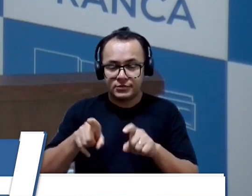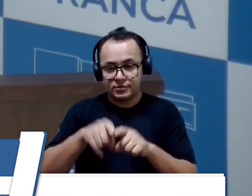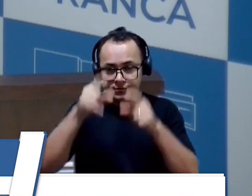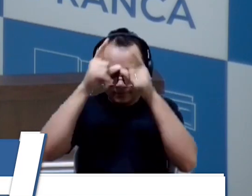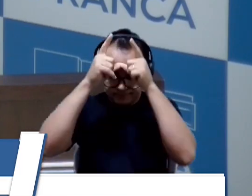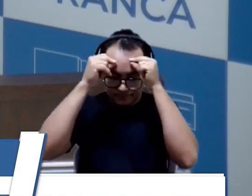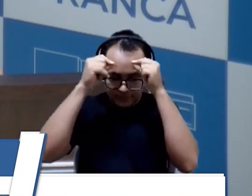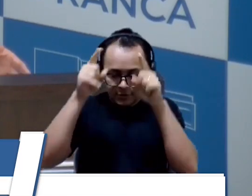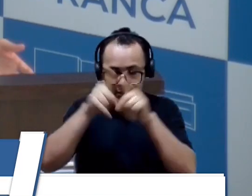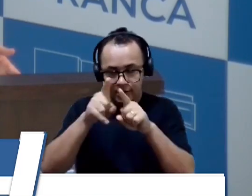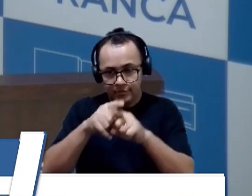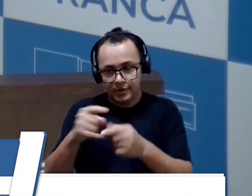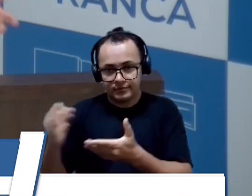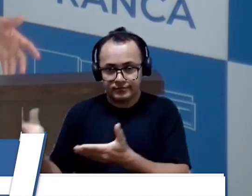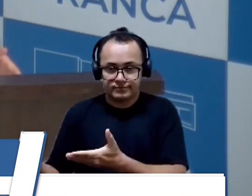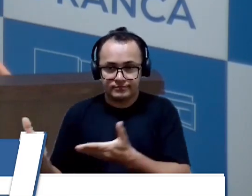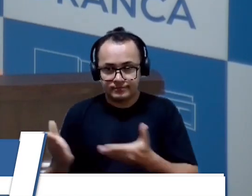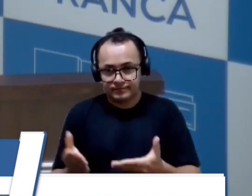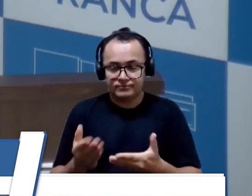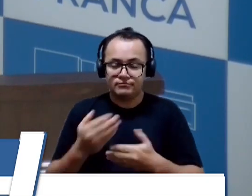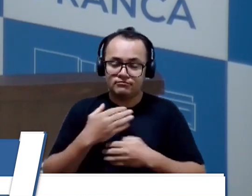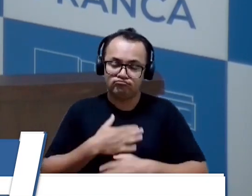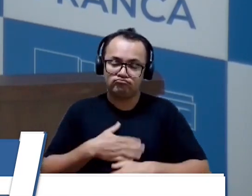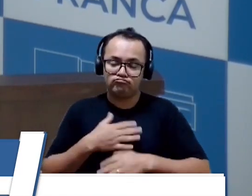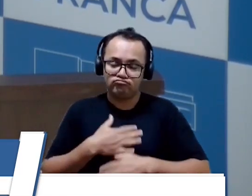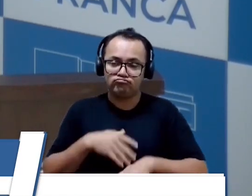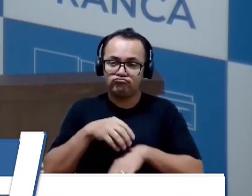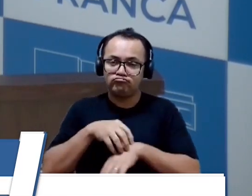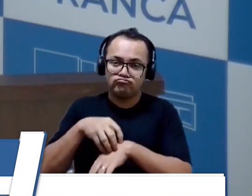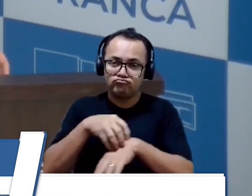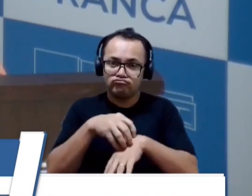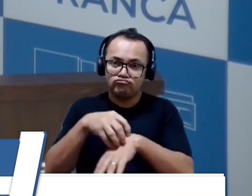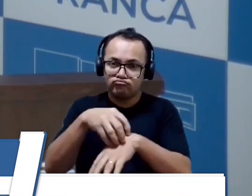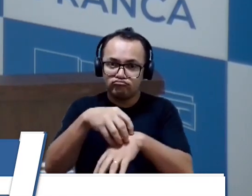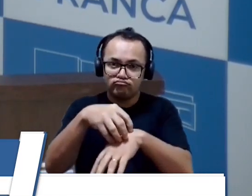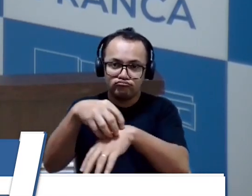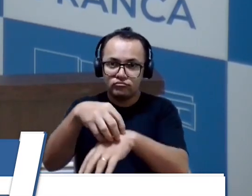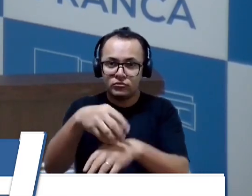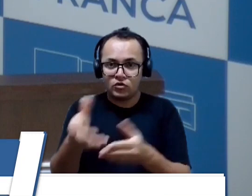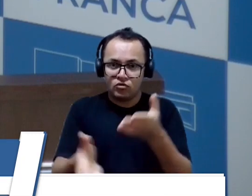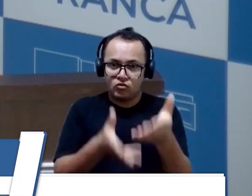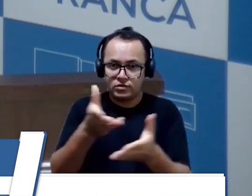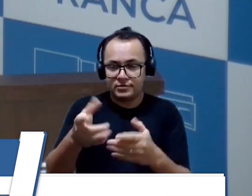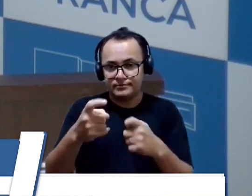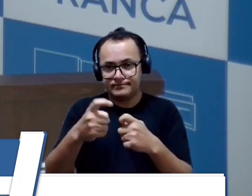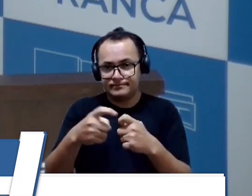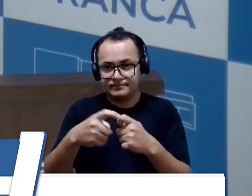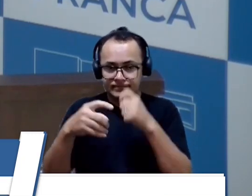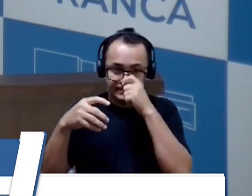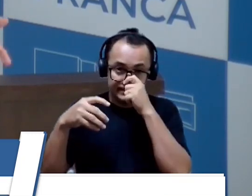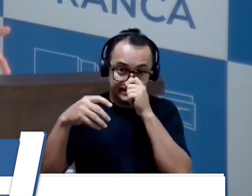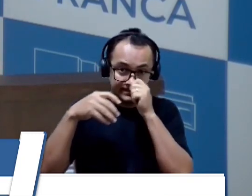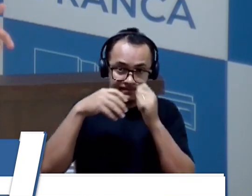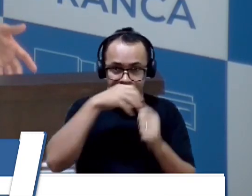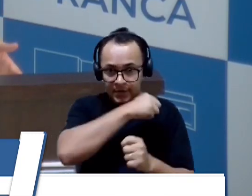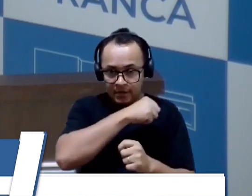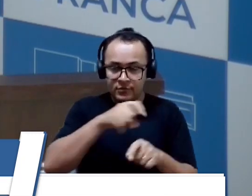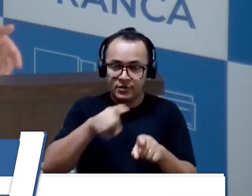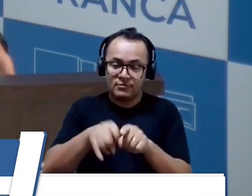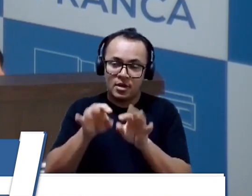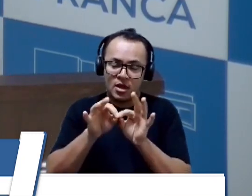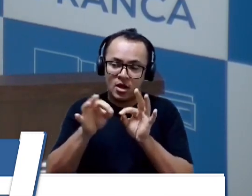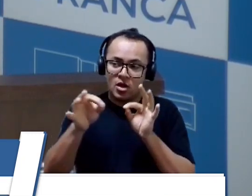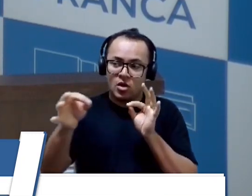de forma confortável e prática para o cuidado médico chegar mais rápido, até mais longe e até com